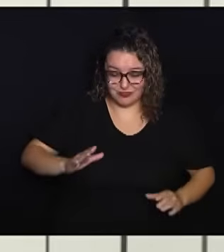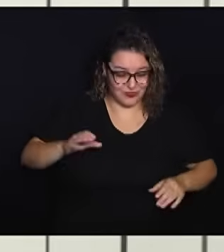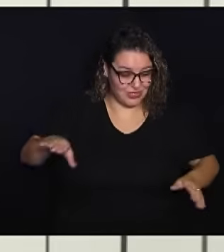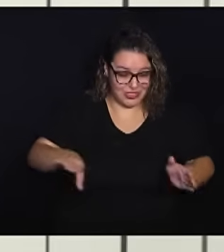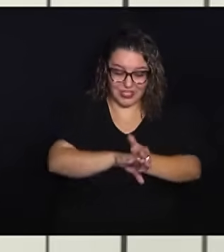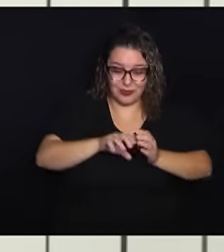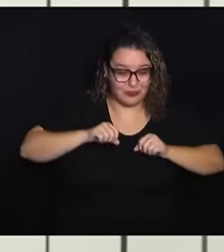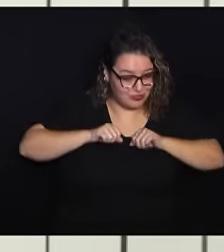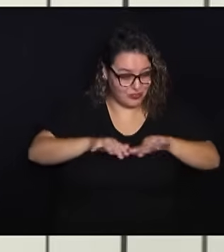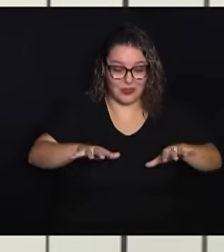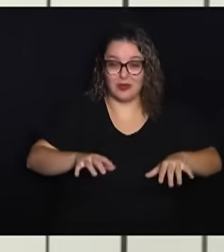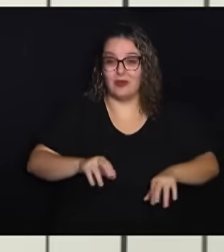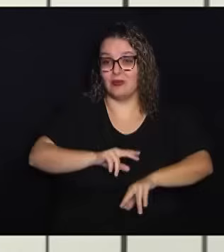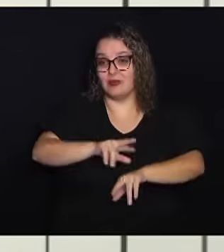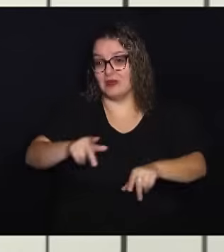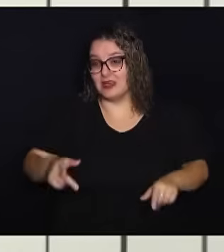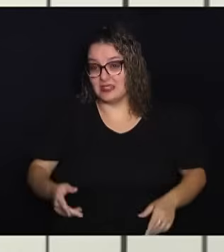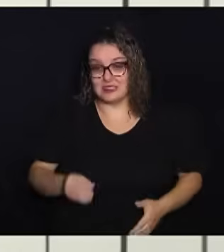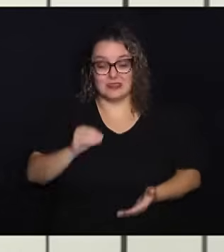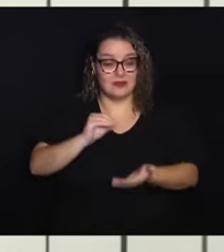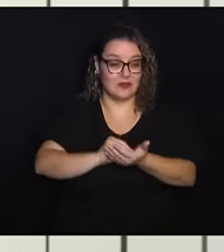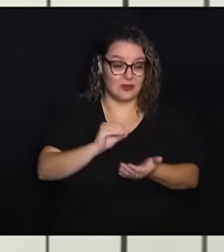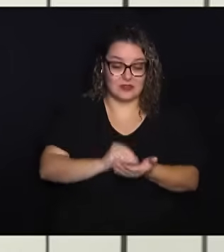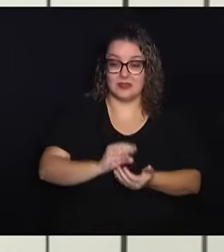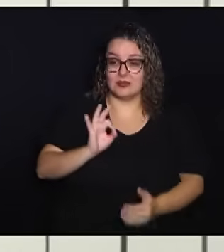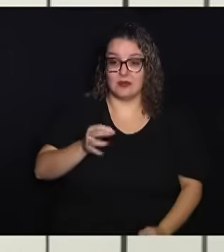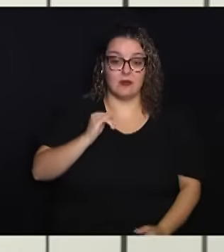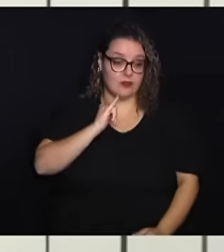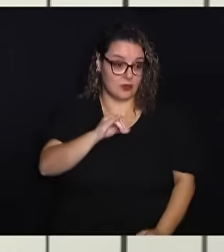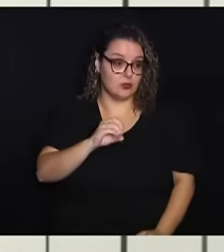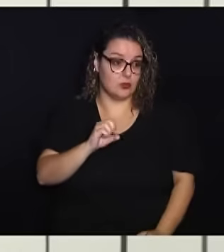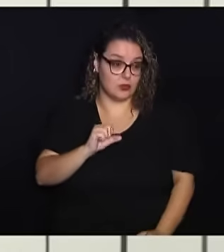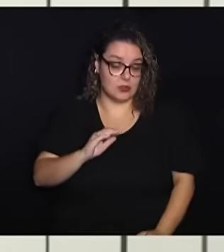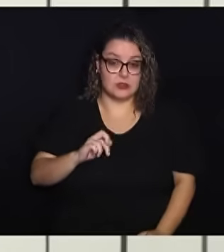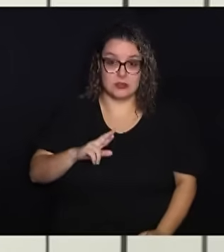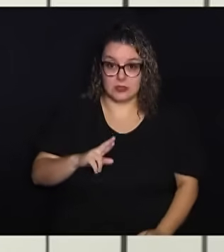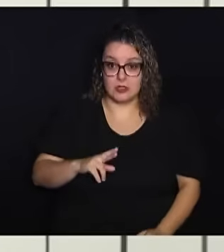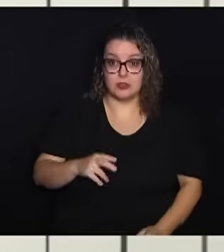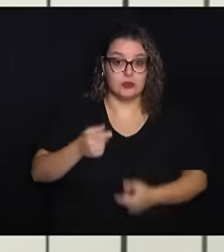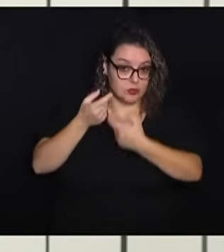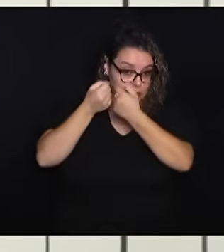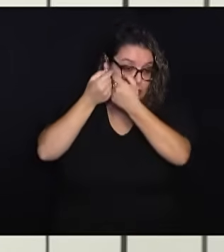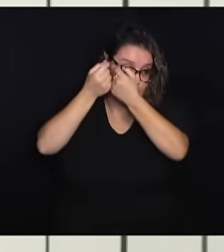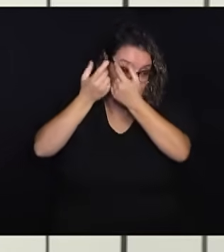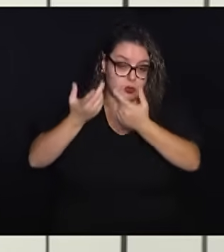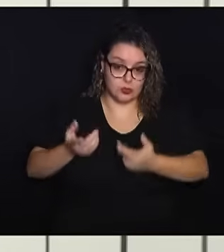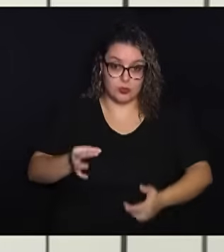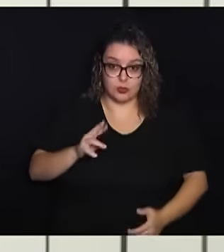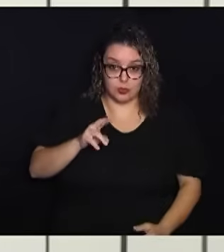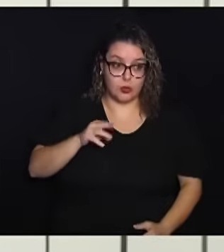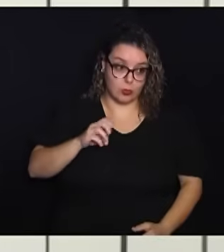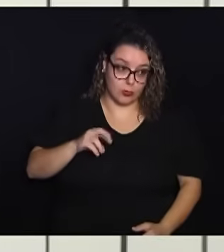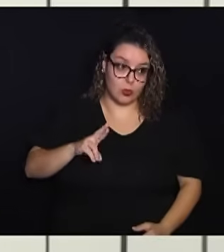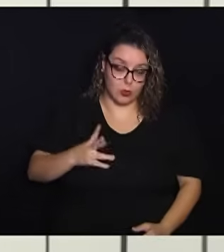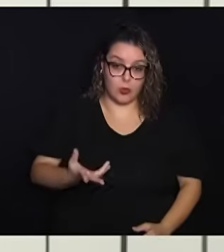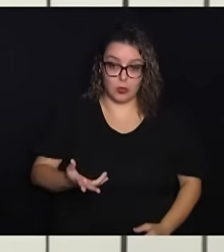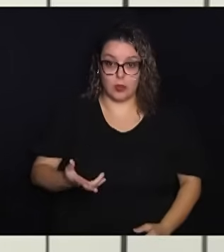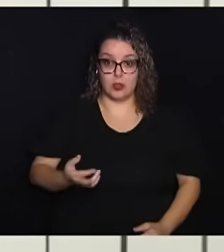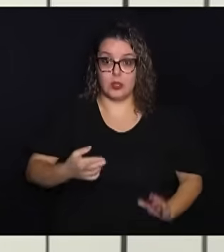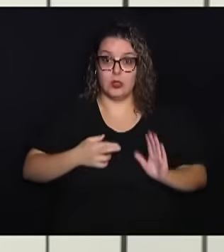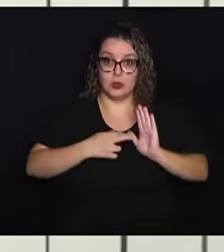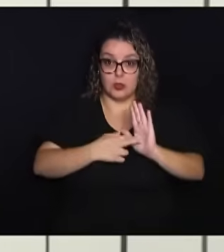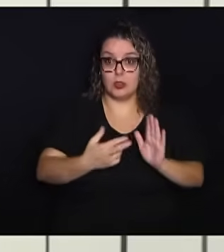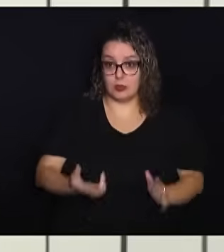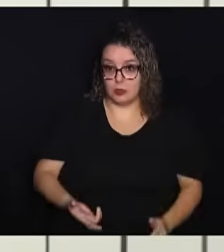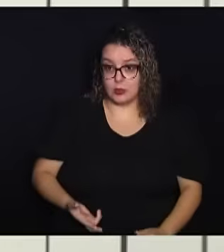ou cheia de incertezas, né? Você falou do Oscar aí, sobre a questão do tumor, a gente pode até colocar referência,